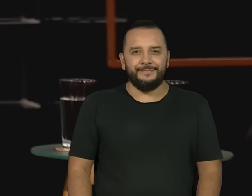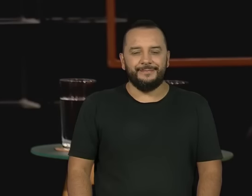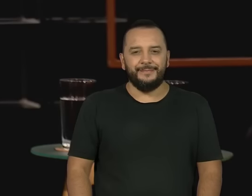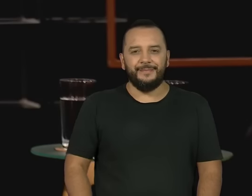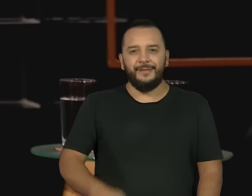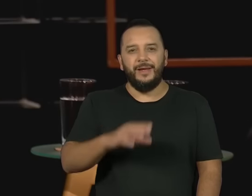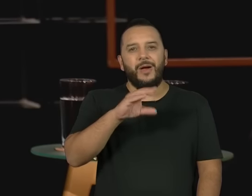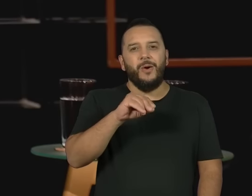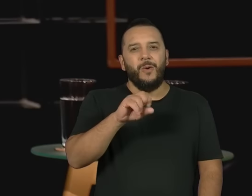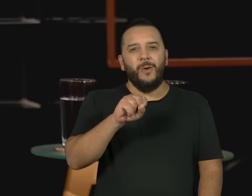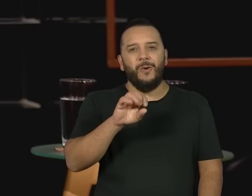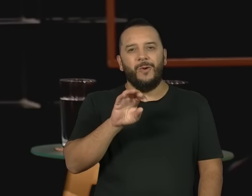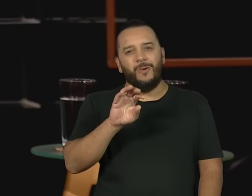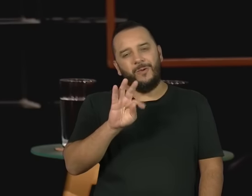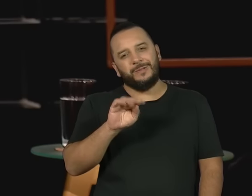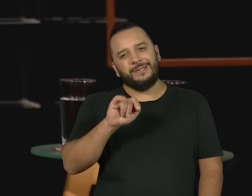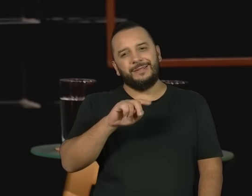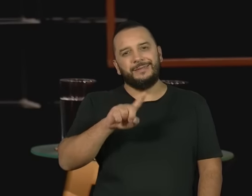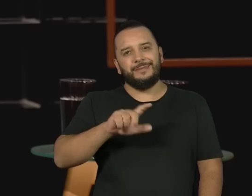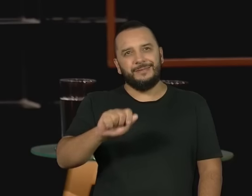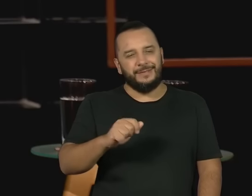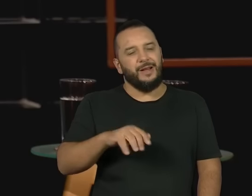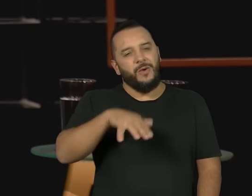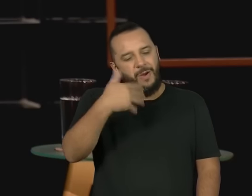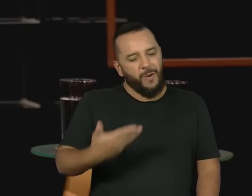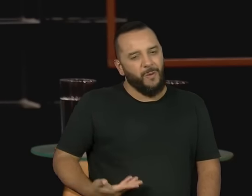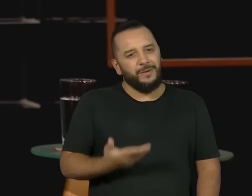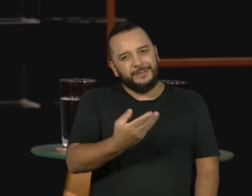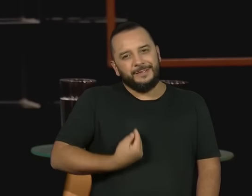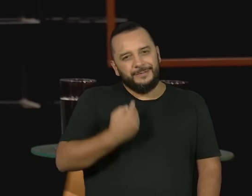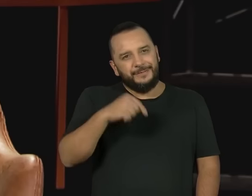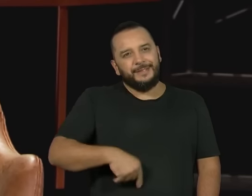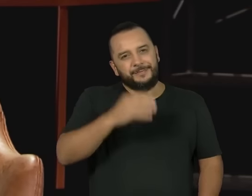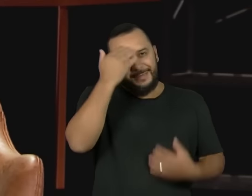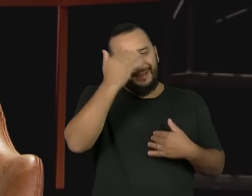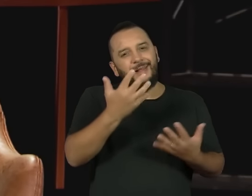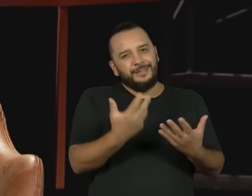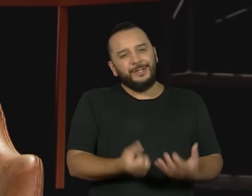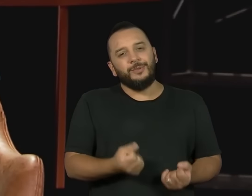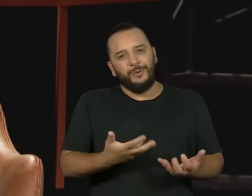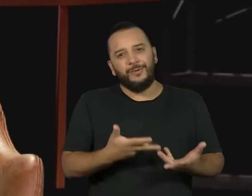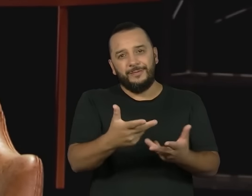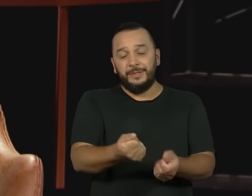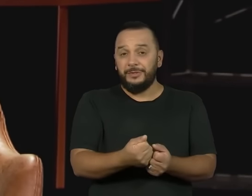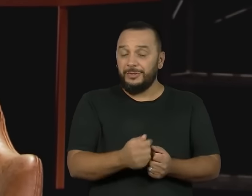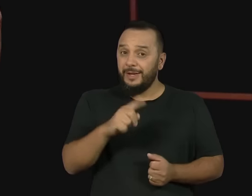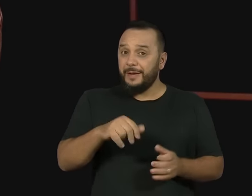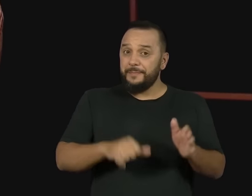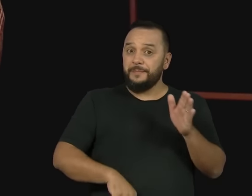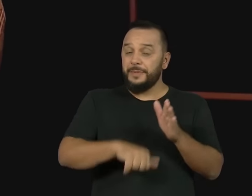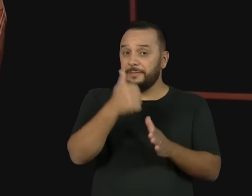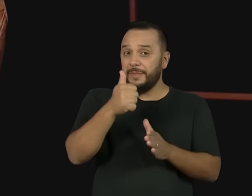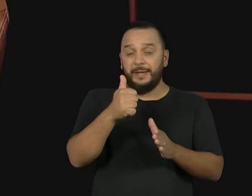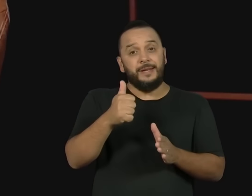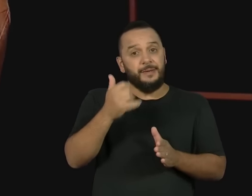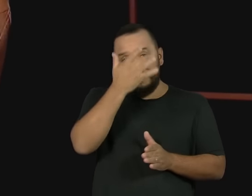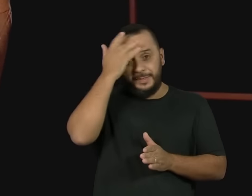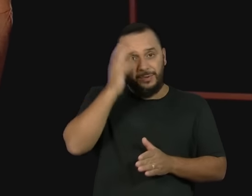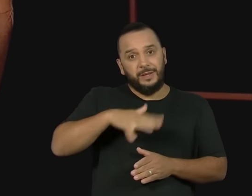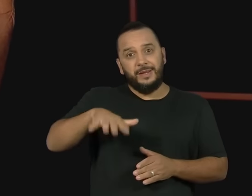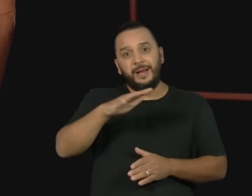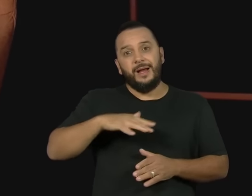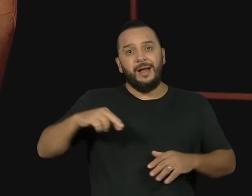Costanza, uma grande honra ter você no nosso programa. Obrigado por ter aceitado o nosso convite. Ainda mais sendo a nossa primeira convidada do mundo da moda.